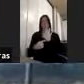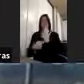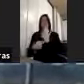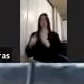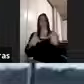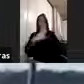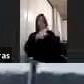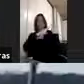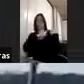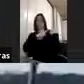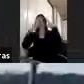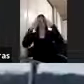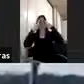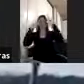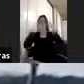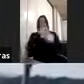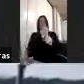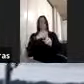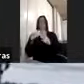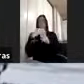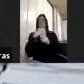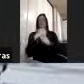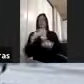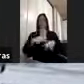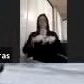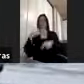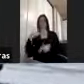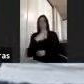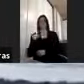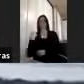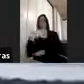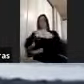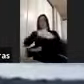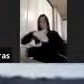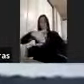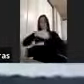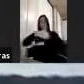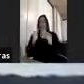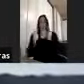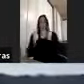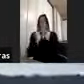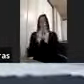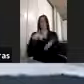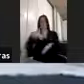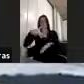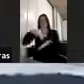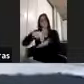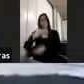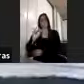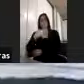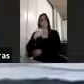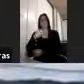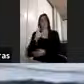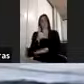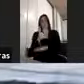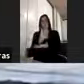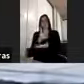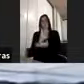responsabilidade social. Por isso, companheiros, emprego já! Emprego já! Emprego